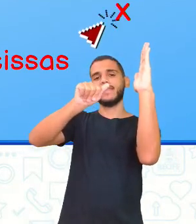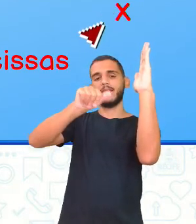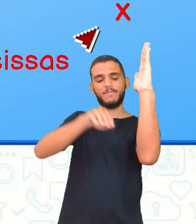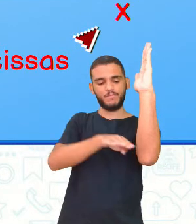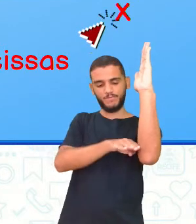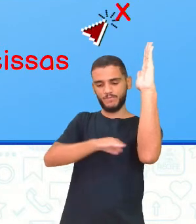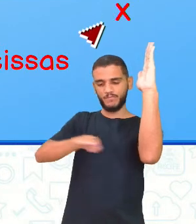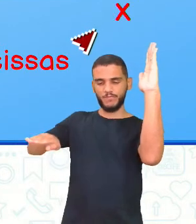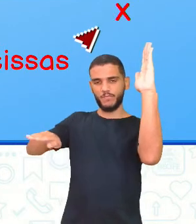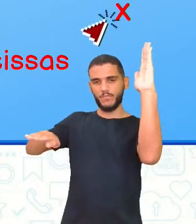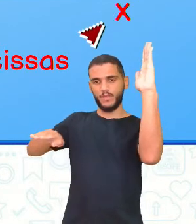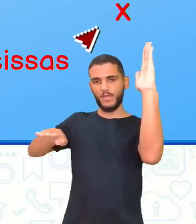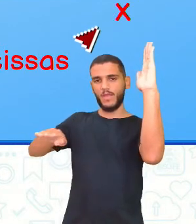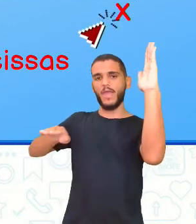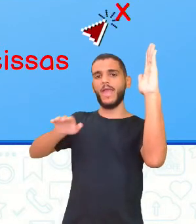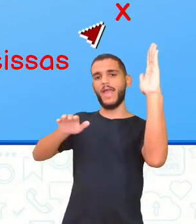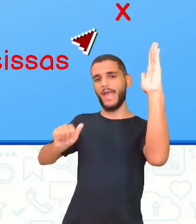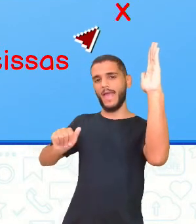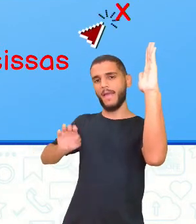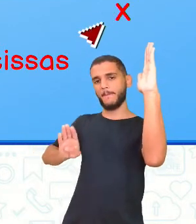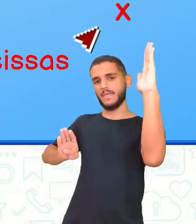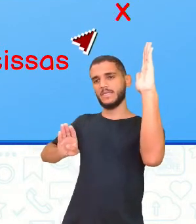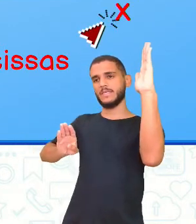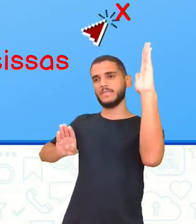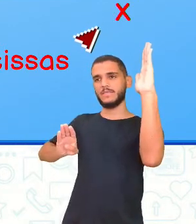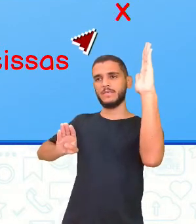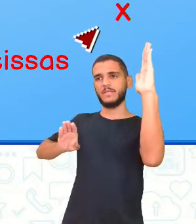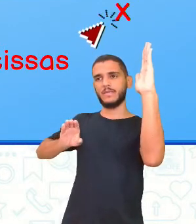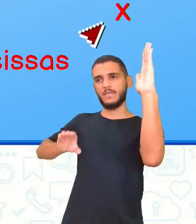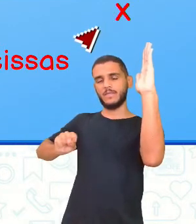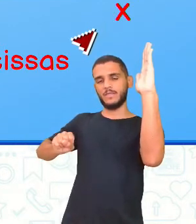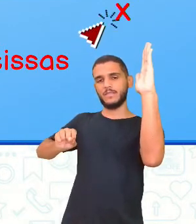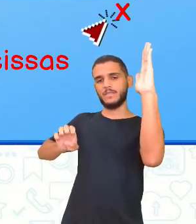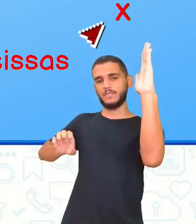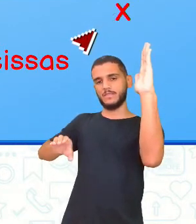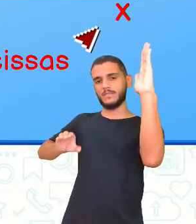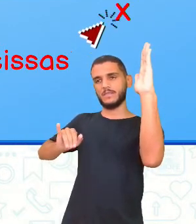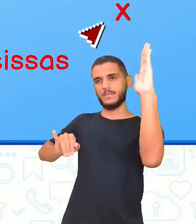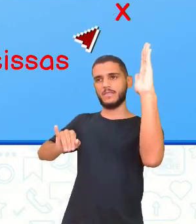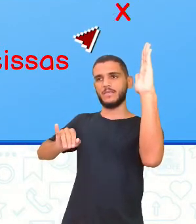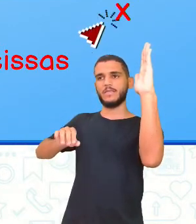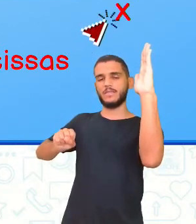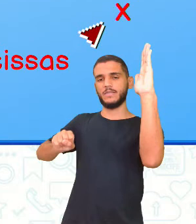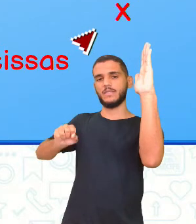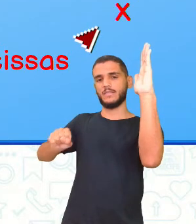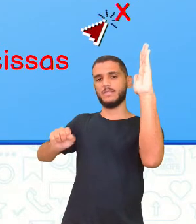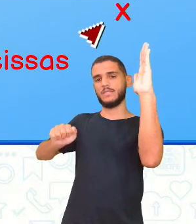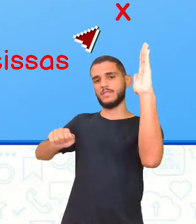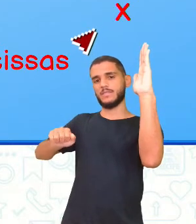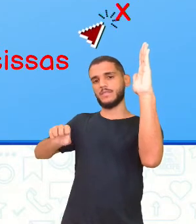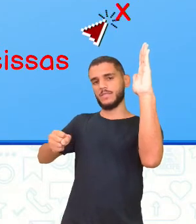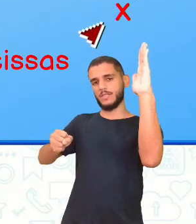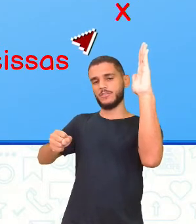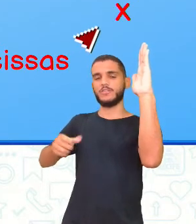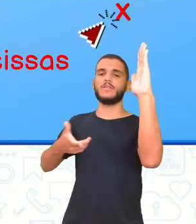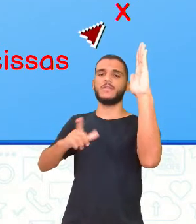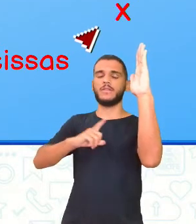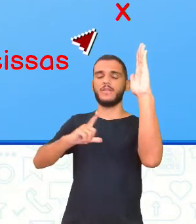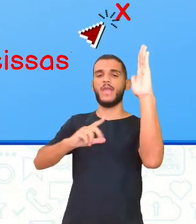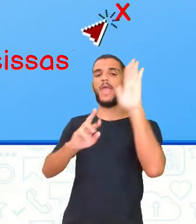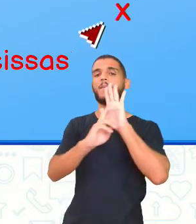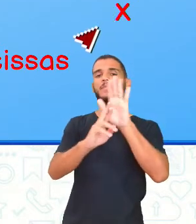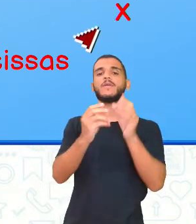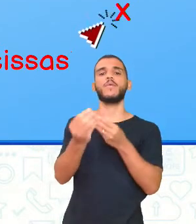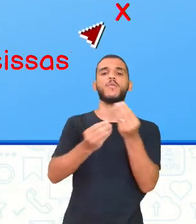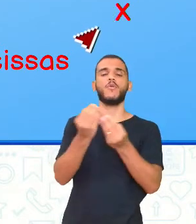Normalmente, o mundo inteiro representa as abscissas por x e por y. Poderia ser outras, professora?